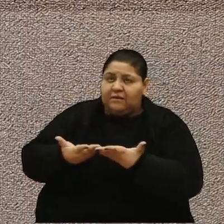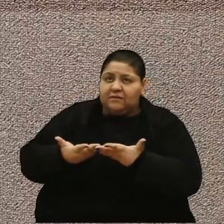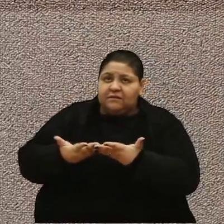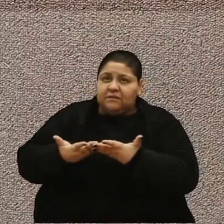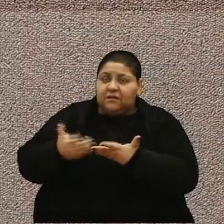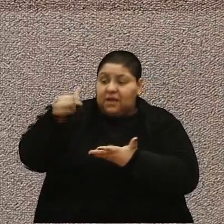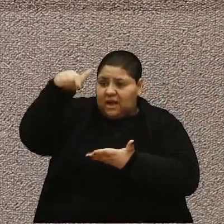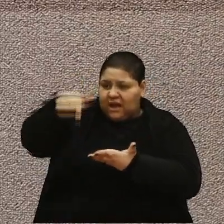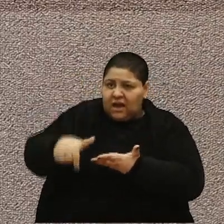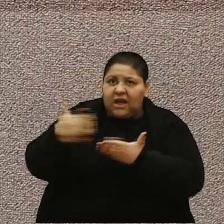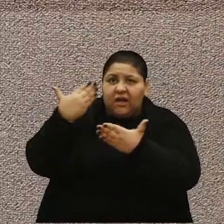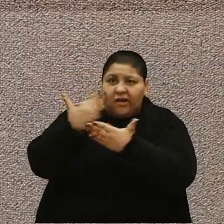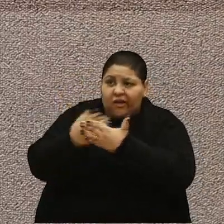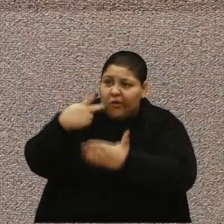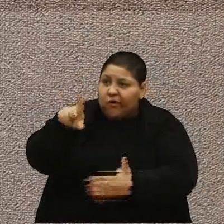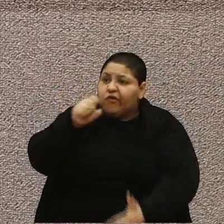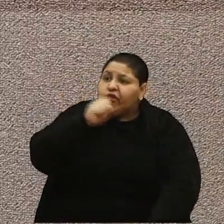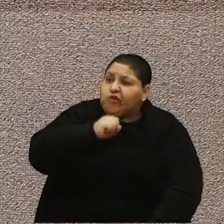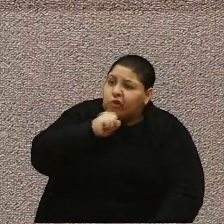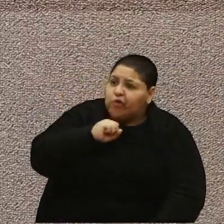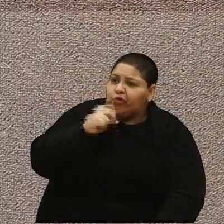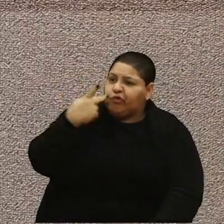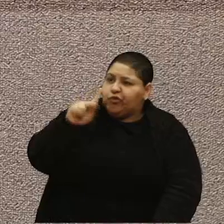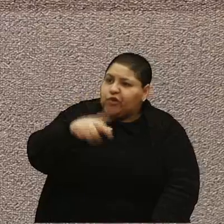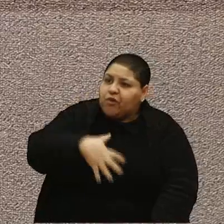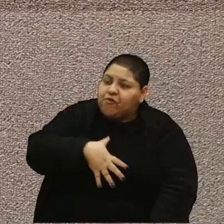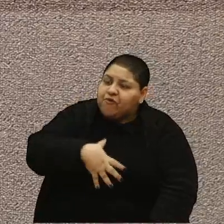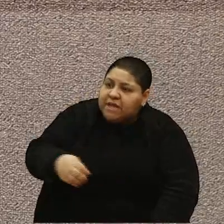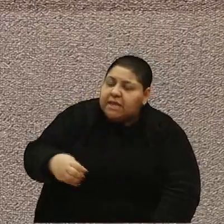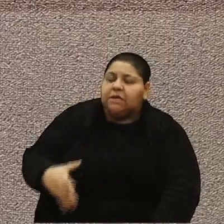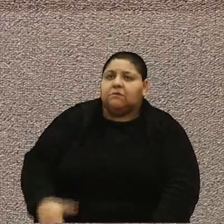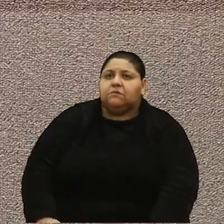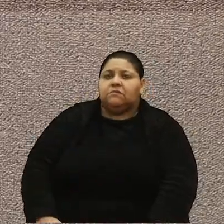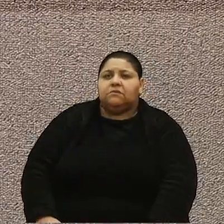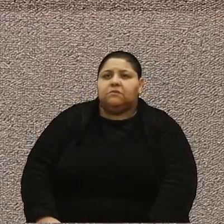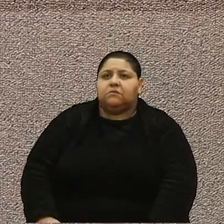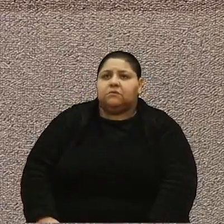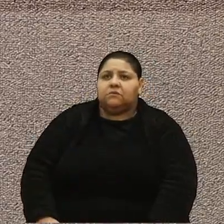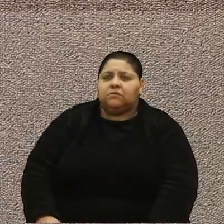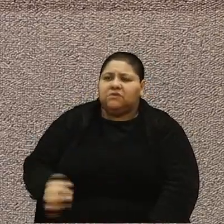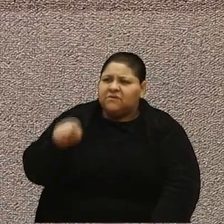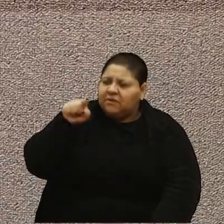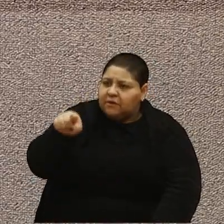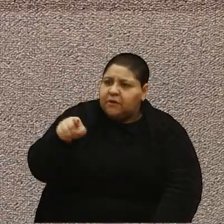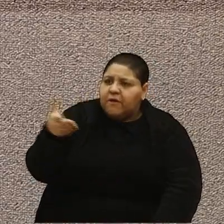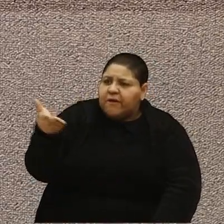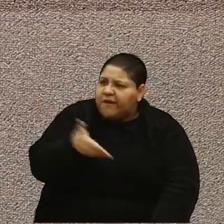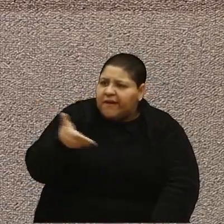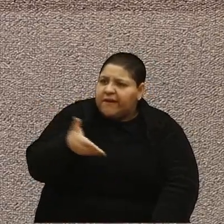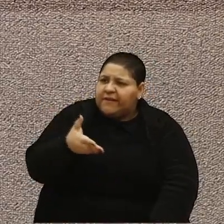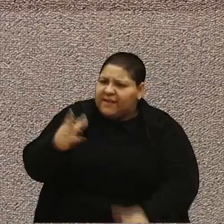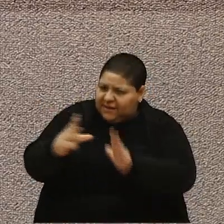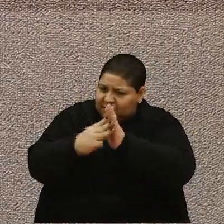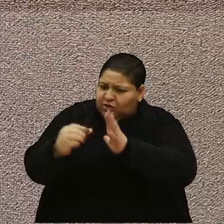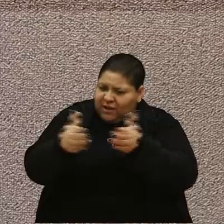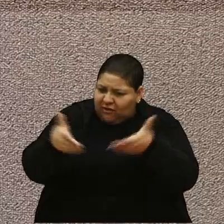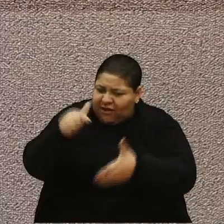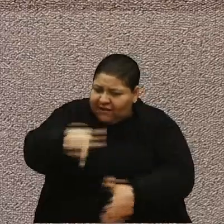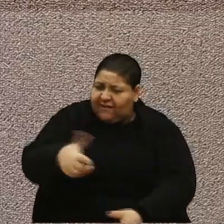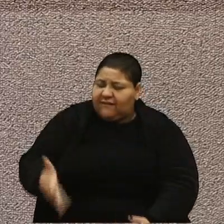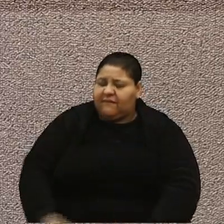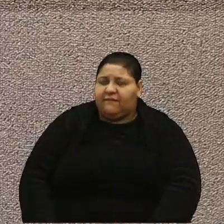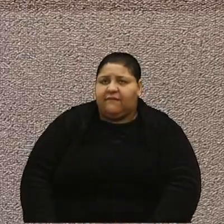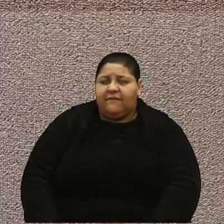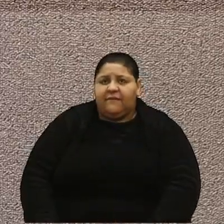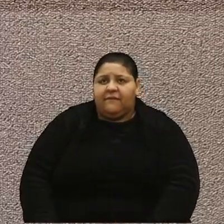Aqui estuda o seu neto, aqui estuda a sua filha, e a senhora está dando esse exemplo.